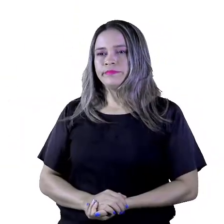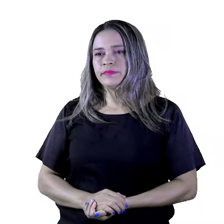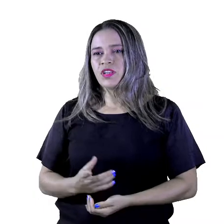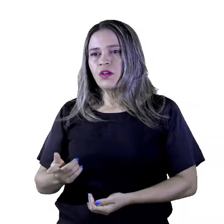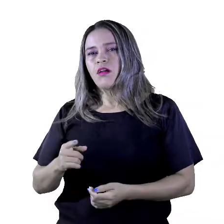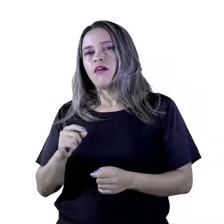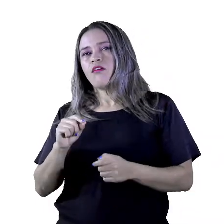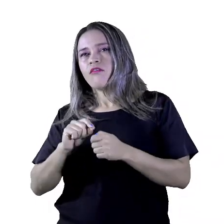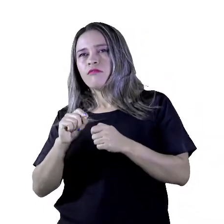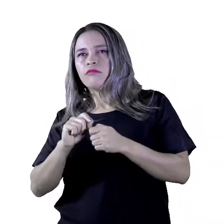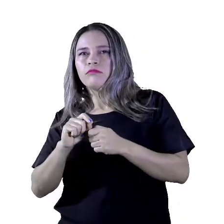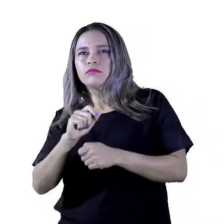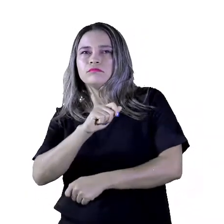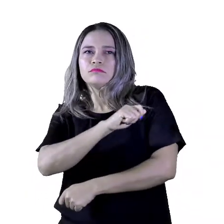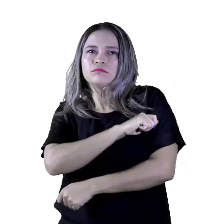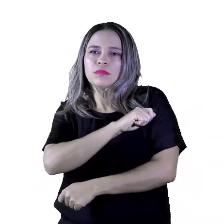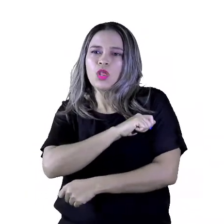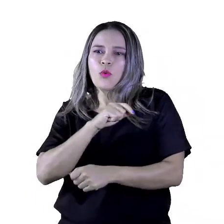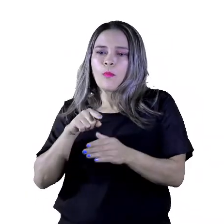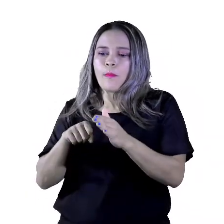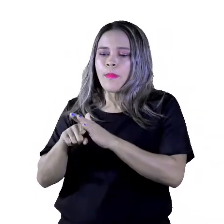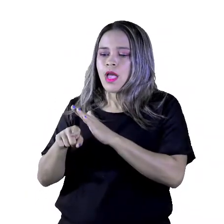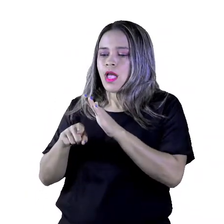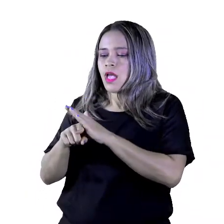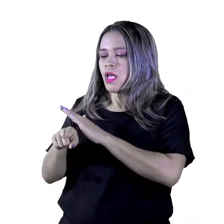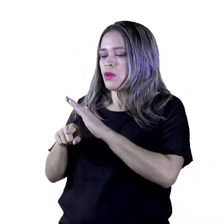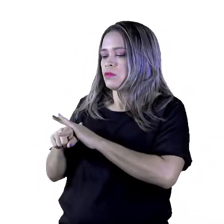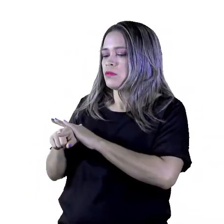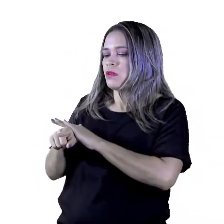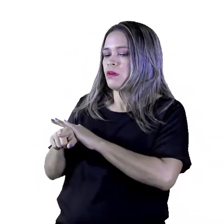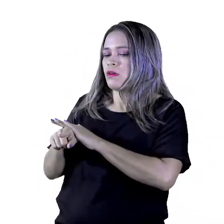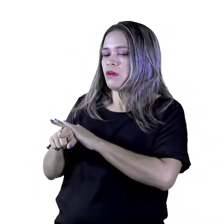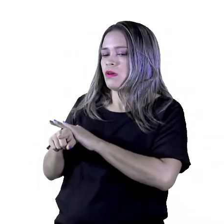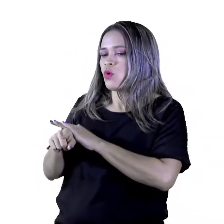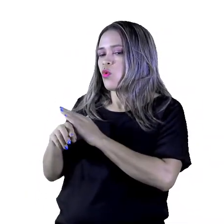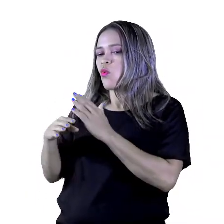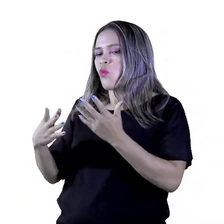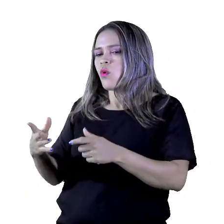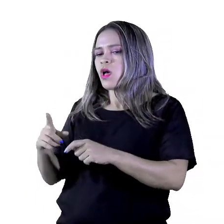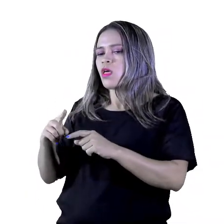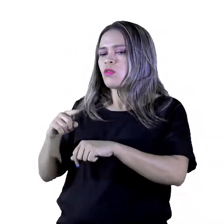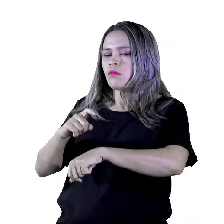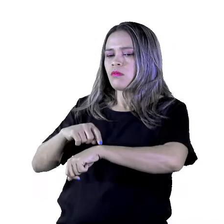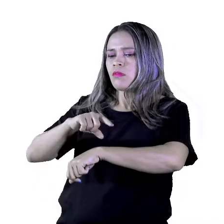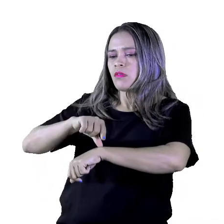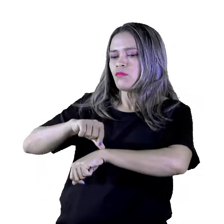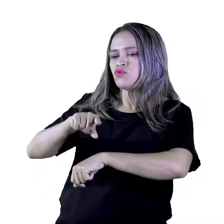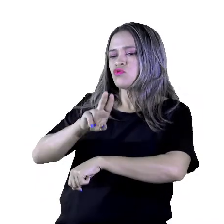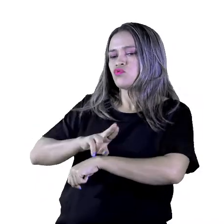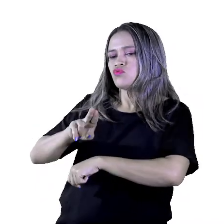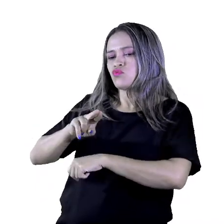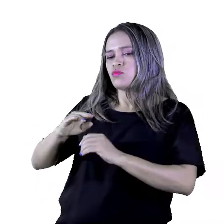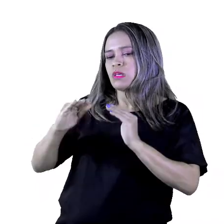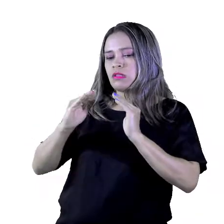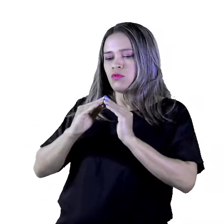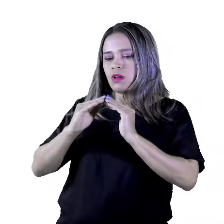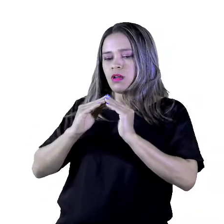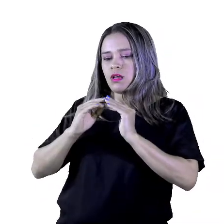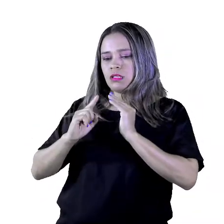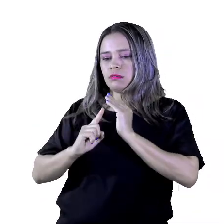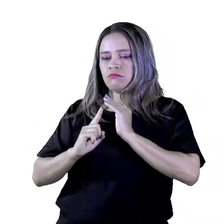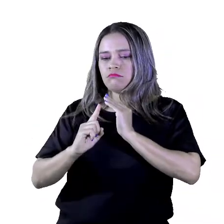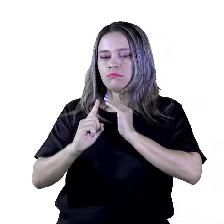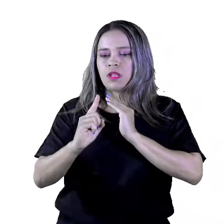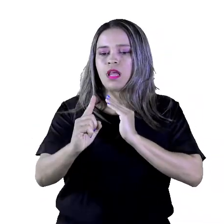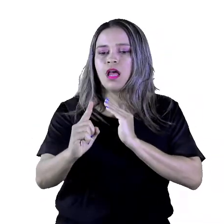eu perguntei para eles quanto tempo eles levam para sair da sua casa e chegar até a escola. O tempo que eles levam saindo de